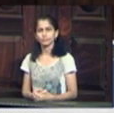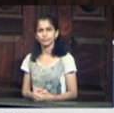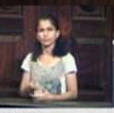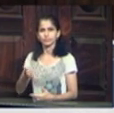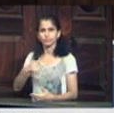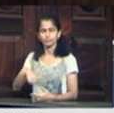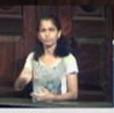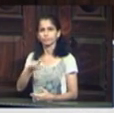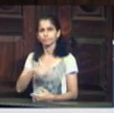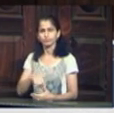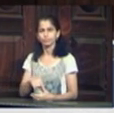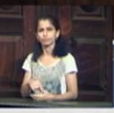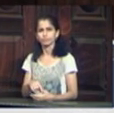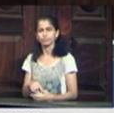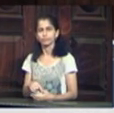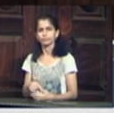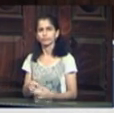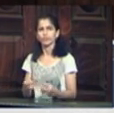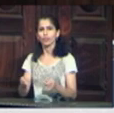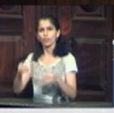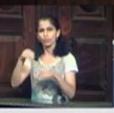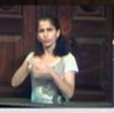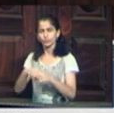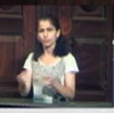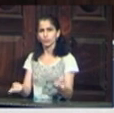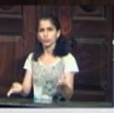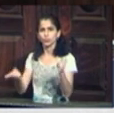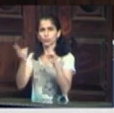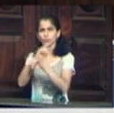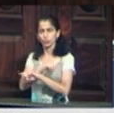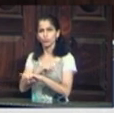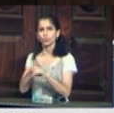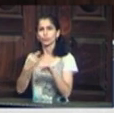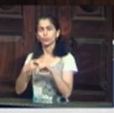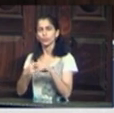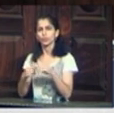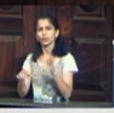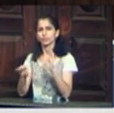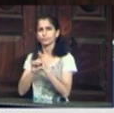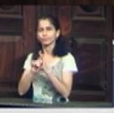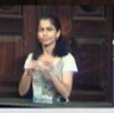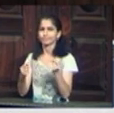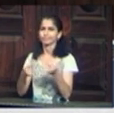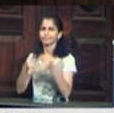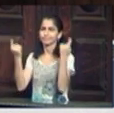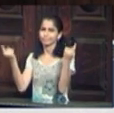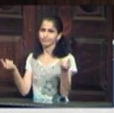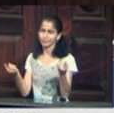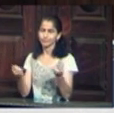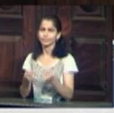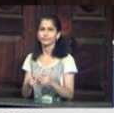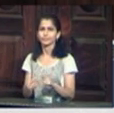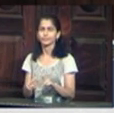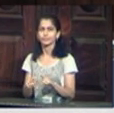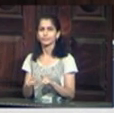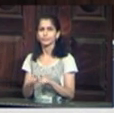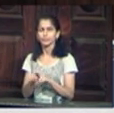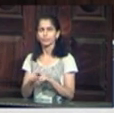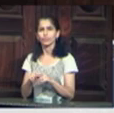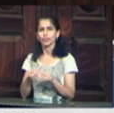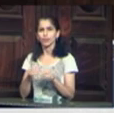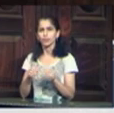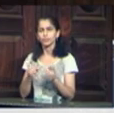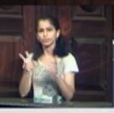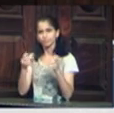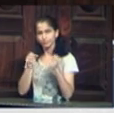nós votamos contrário à matéria pelos vícios de inconstitucionalidade que ela traz, mas a matéria segue